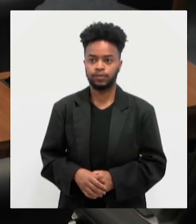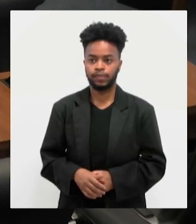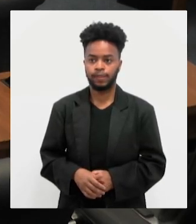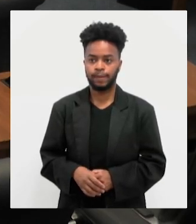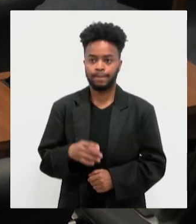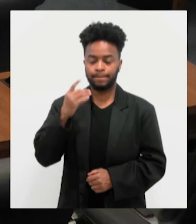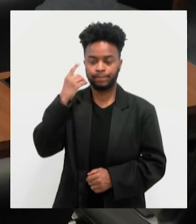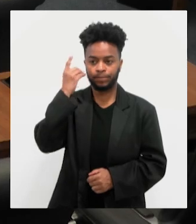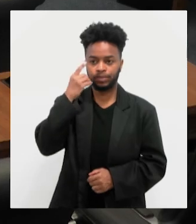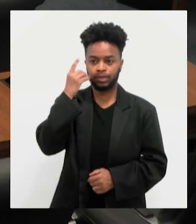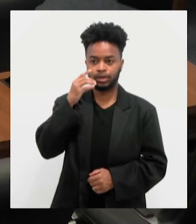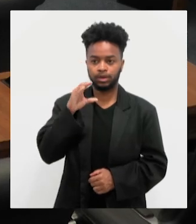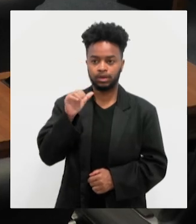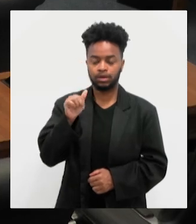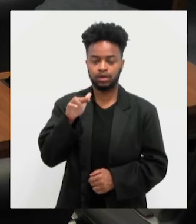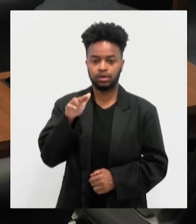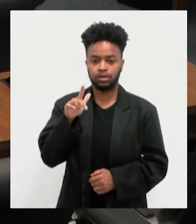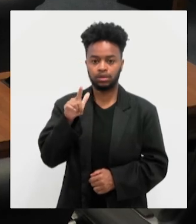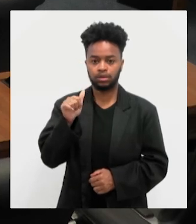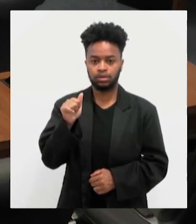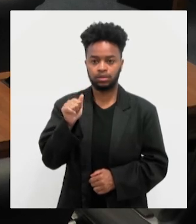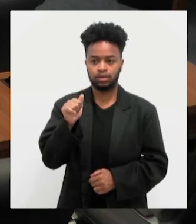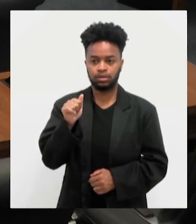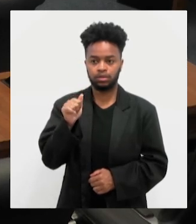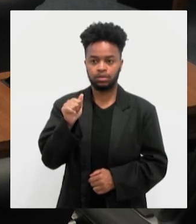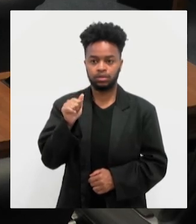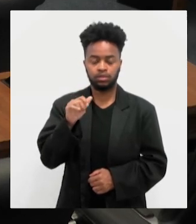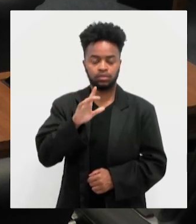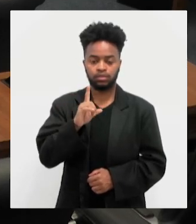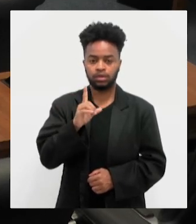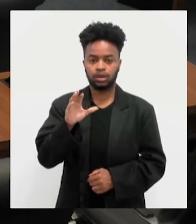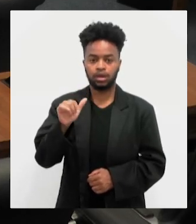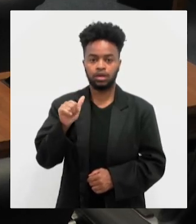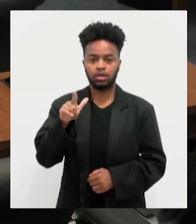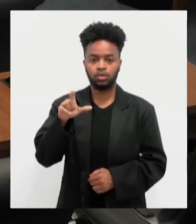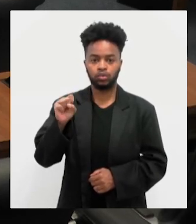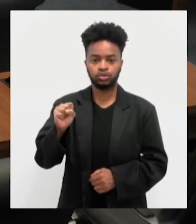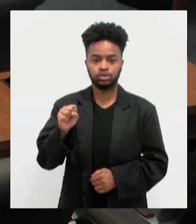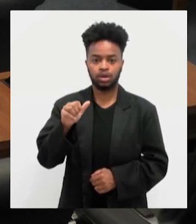Deputado Carlos Machado. Não, Carlos Augusto.